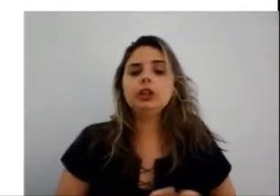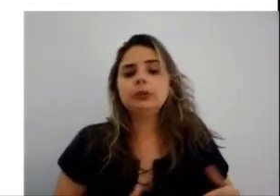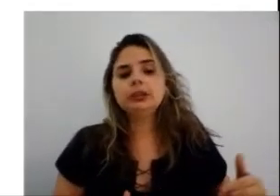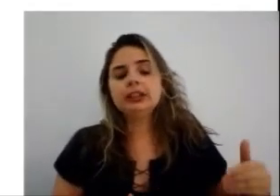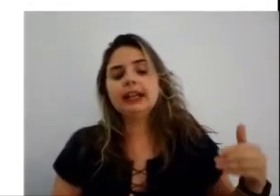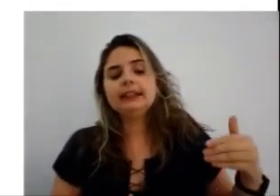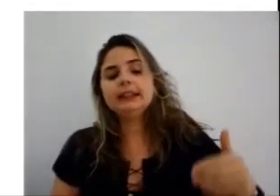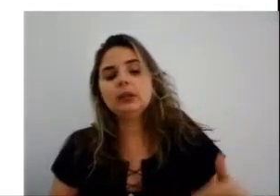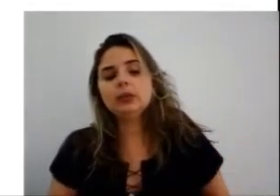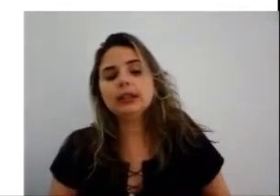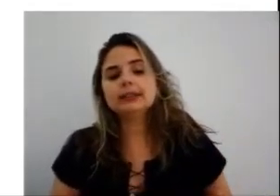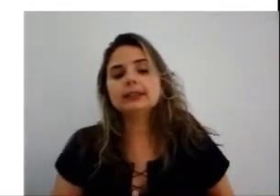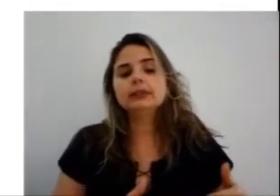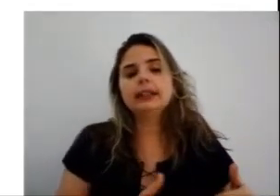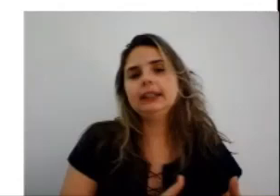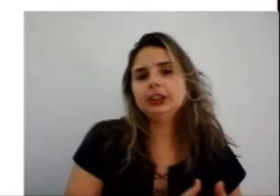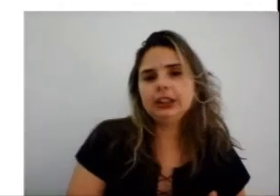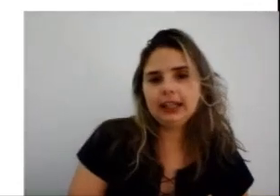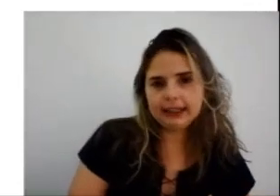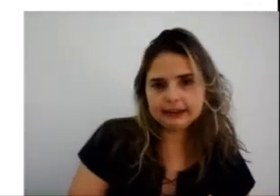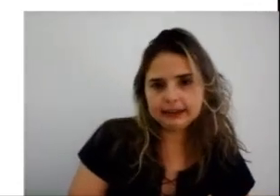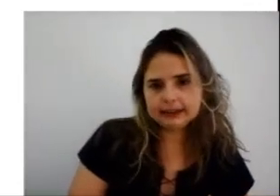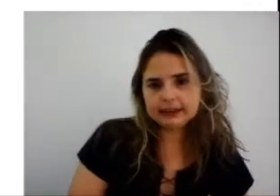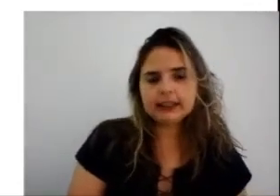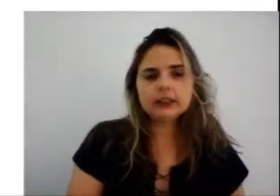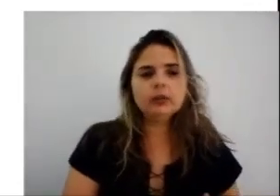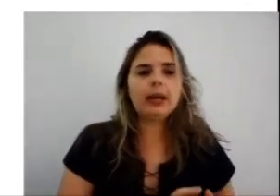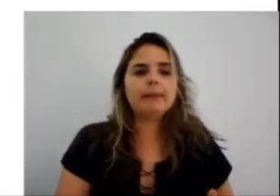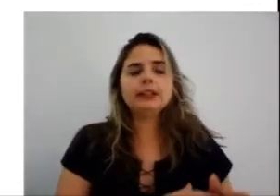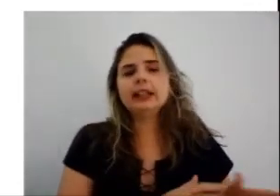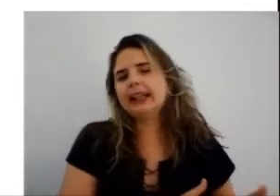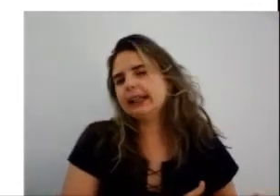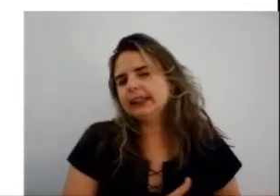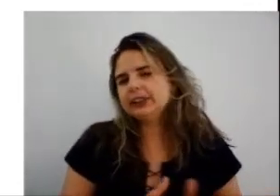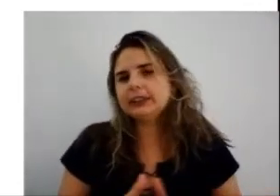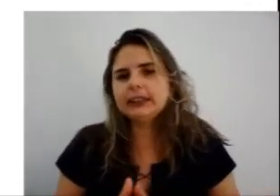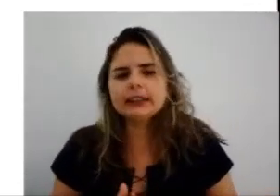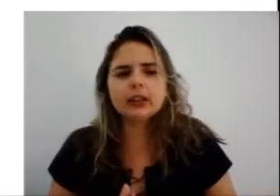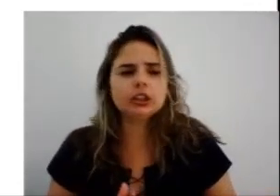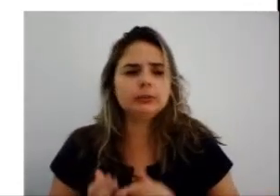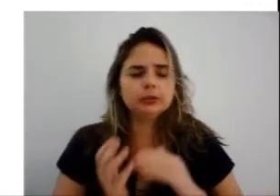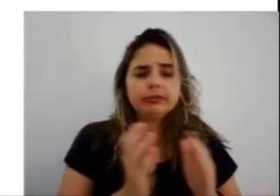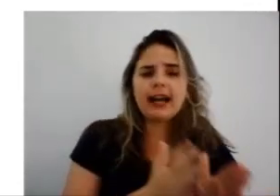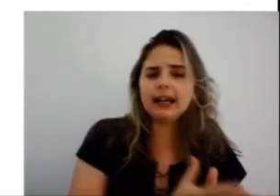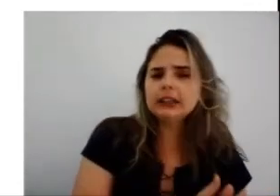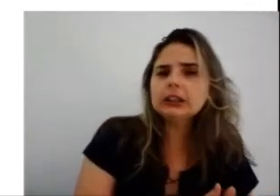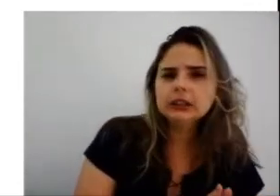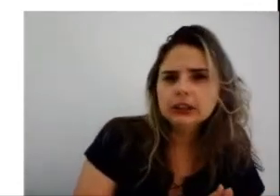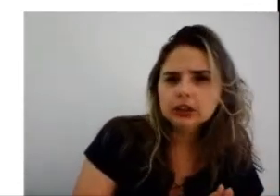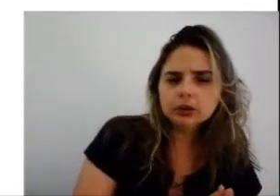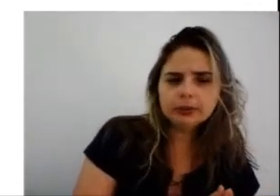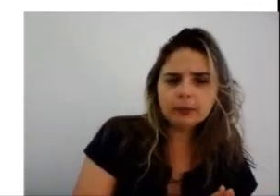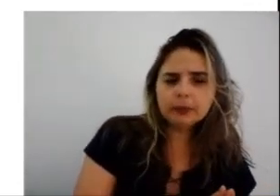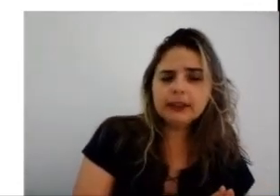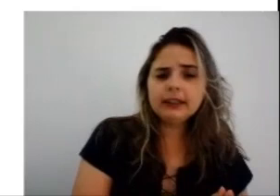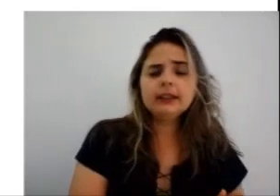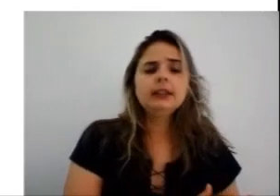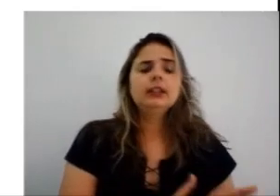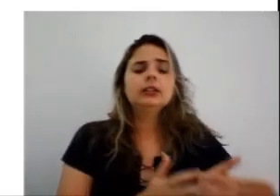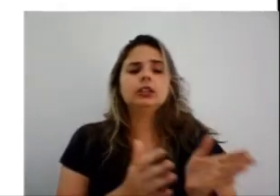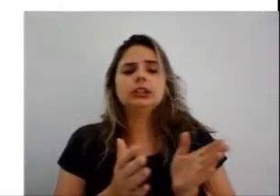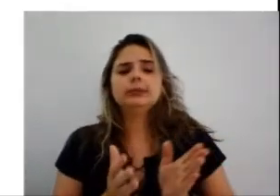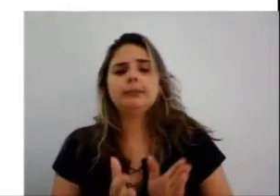onde nós vamos ter a inauguração da energia elétrica. Tá, então vamos lá, a partir da década de 30 nós temos o Vargas subindo ao